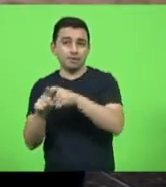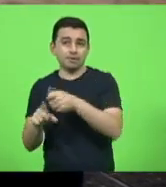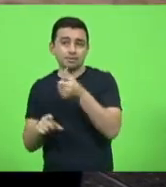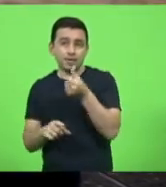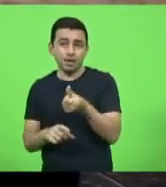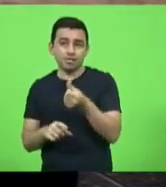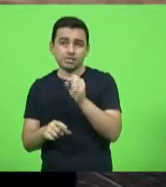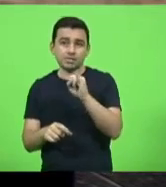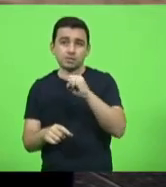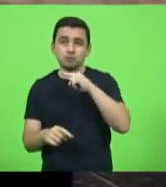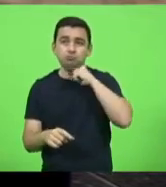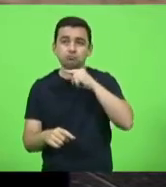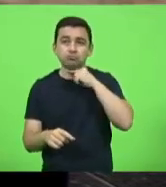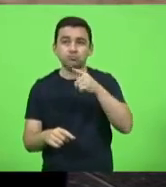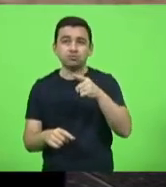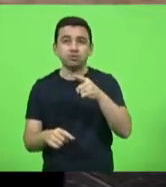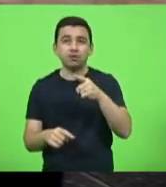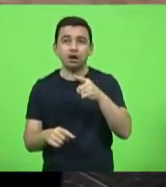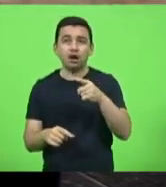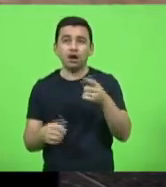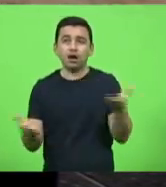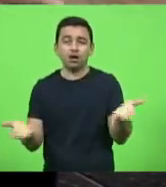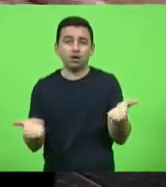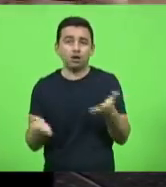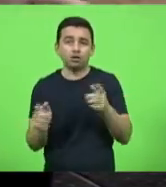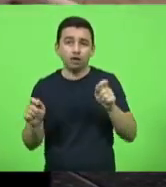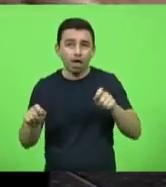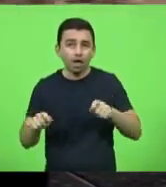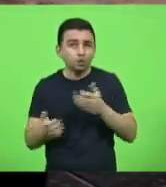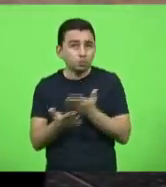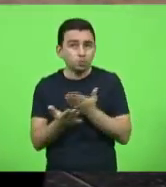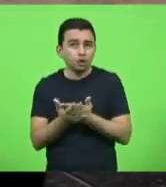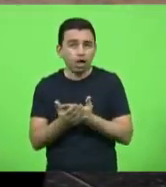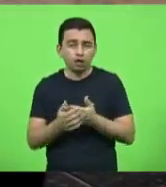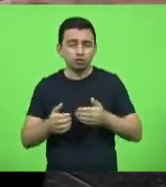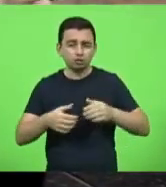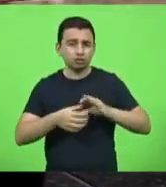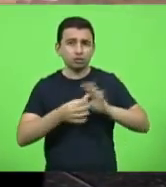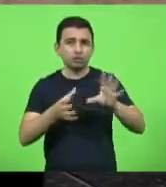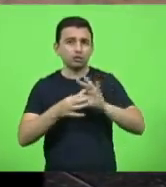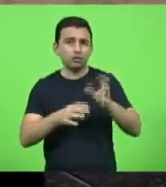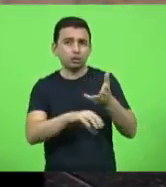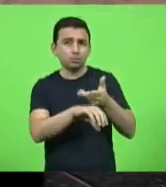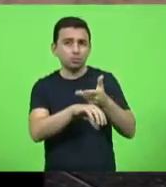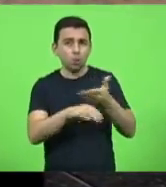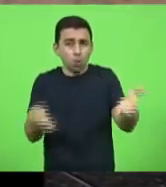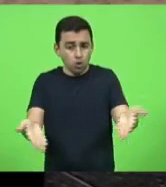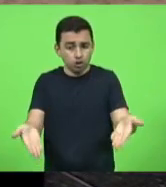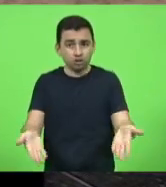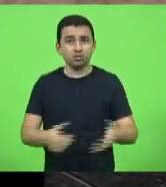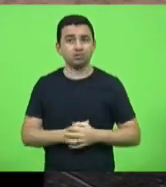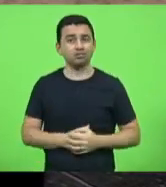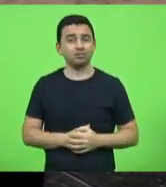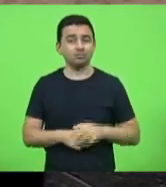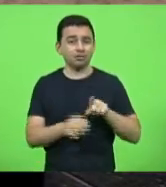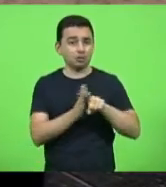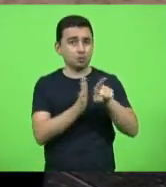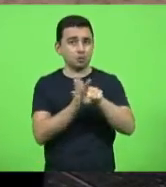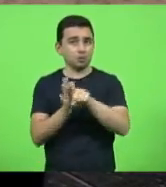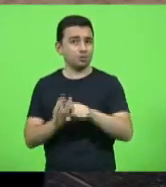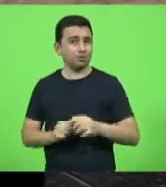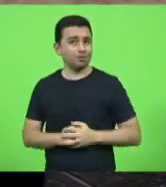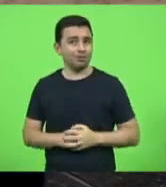forem cumpridas, a gente pode também estudar a possibilidade de abrir mão das diligências do dia de hoje, já que